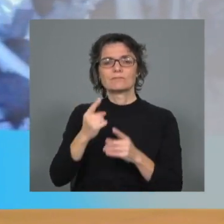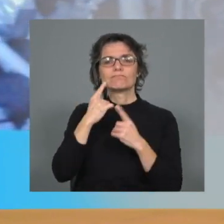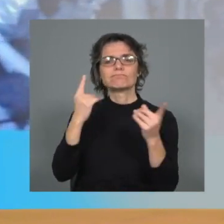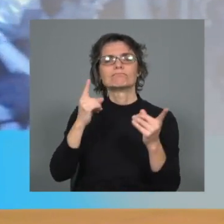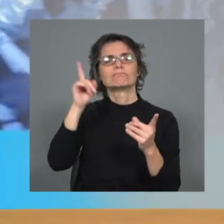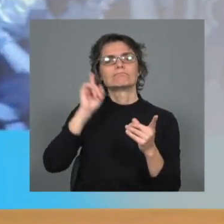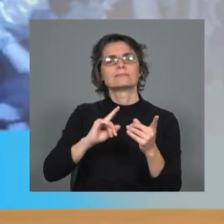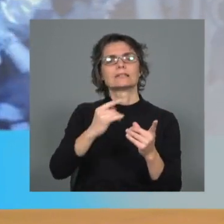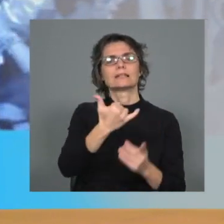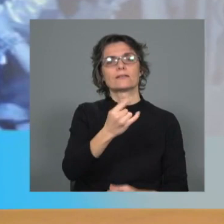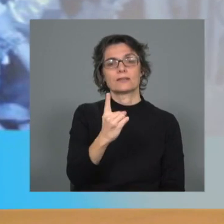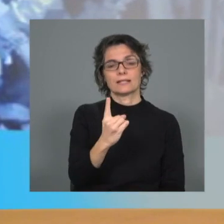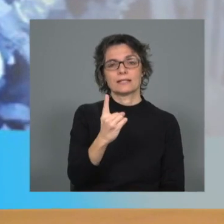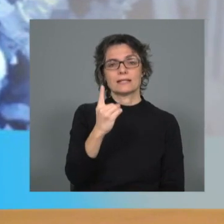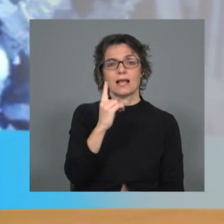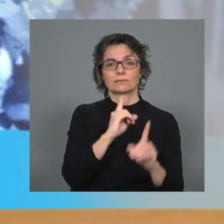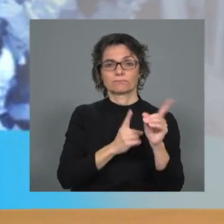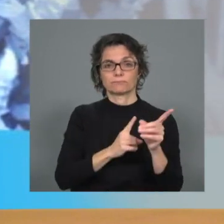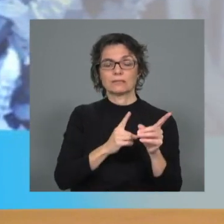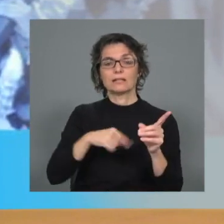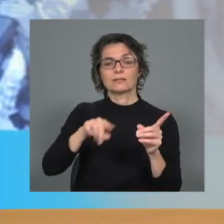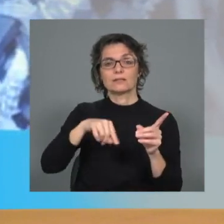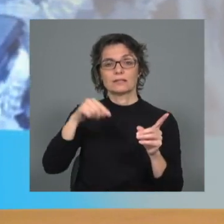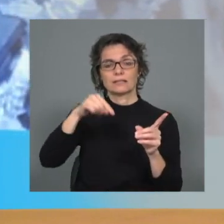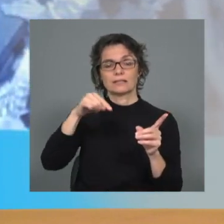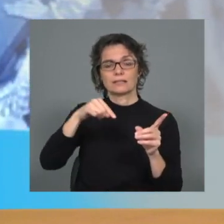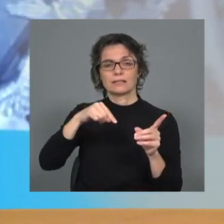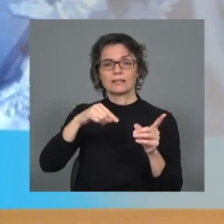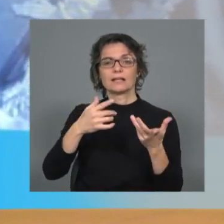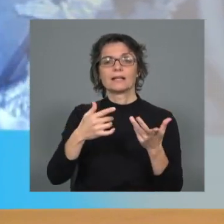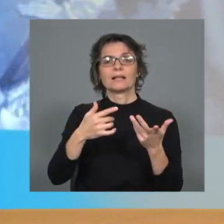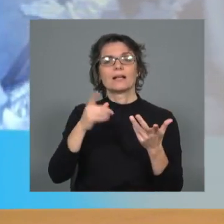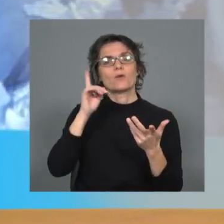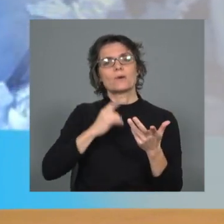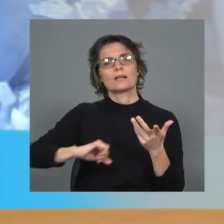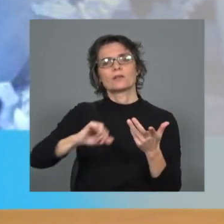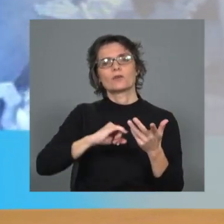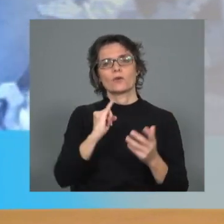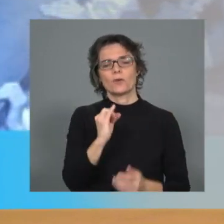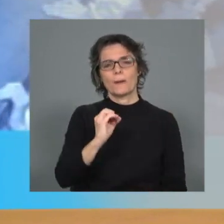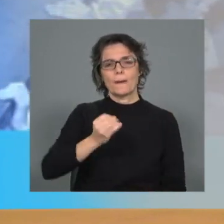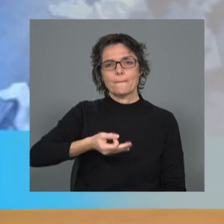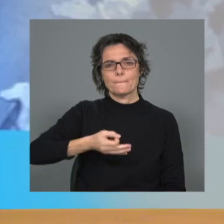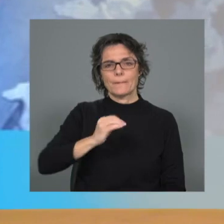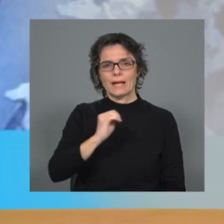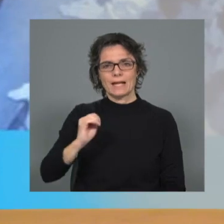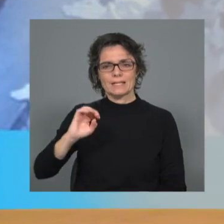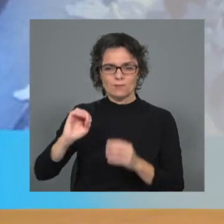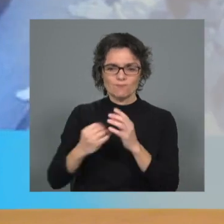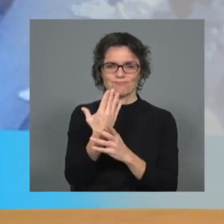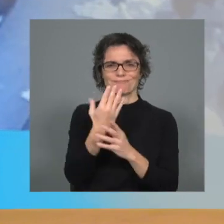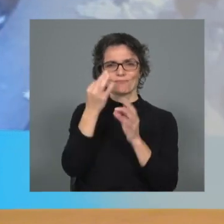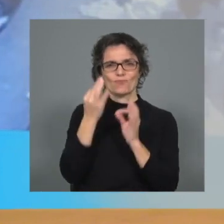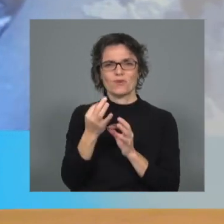26 de março, que é a data em que, de facto, nós nos constituímos com o IPSS. E estão